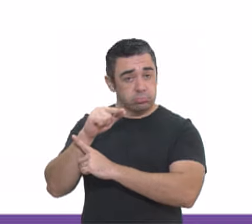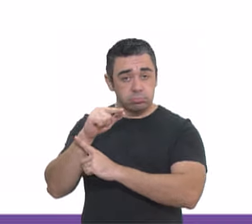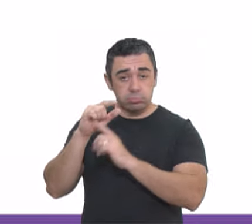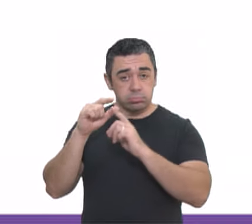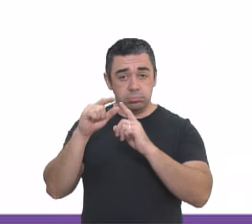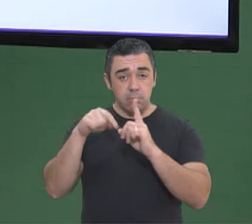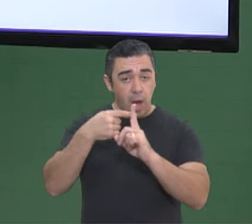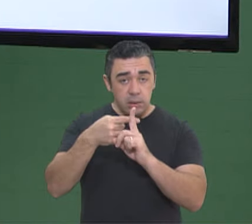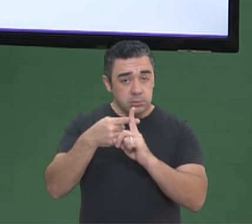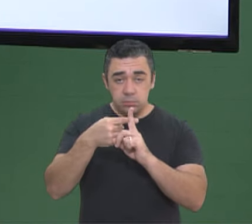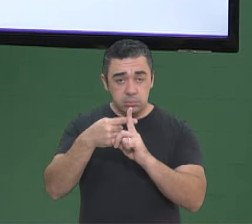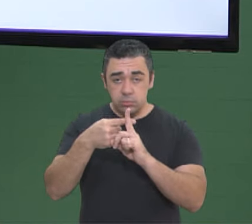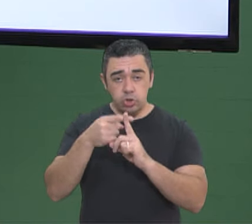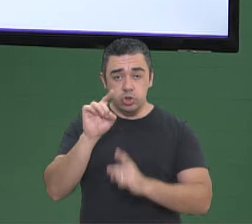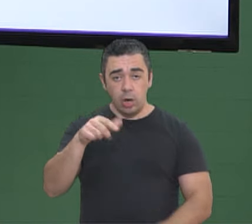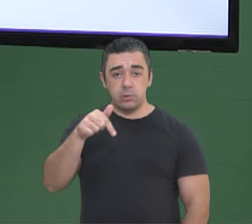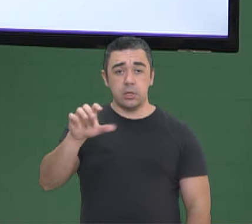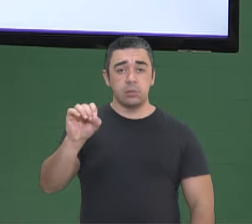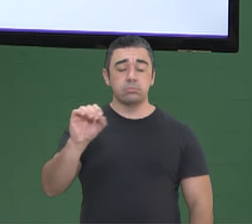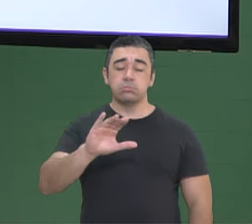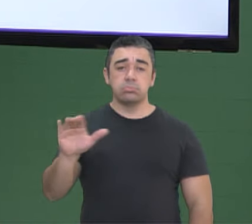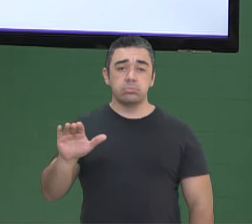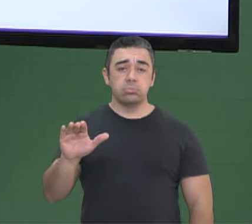uns minutinhos aí para vocês pensarem.